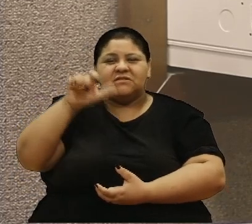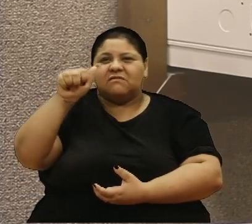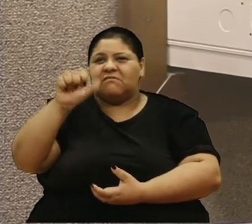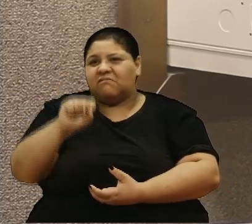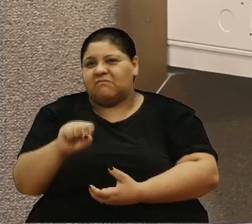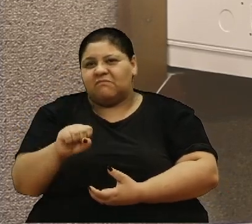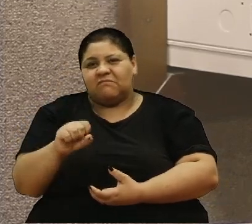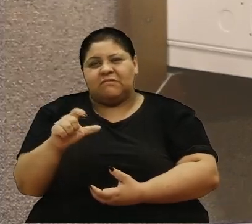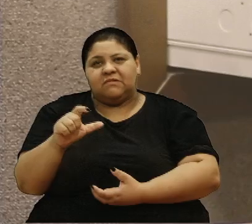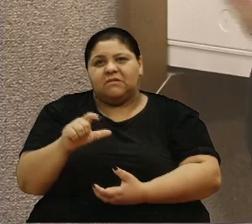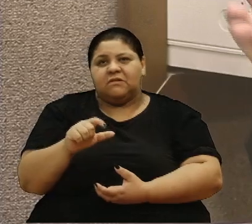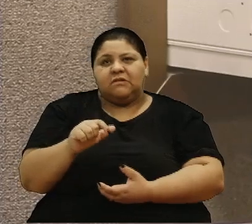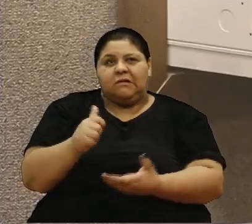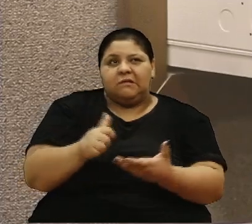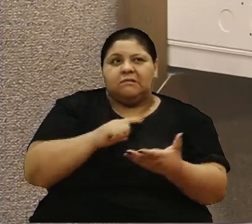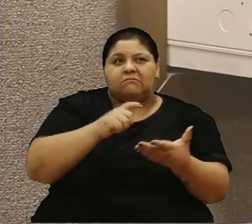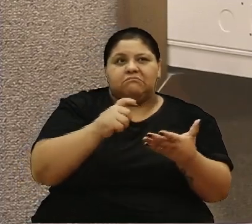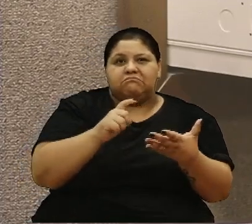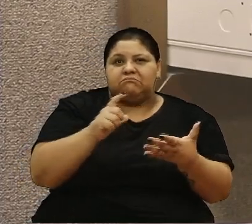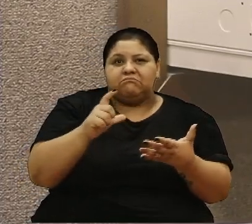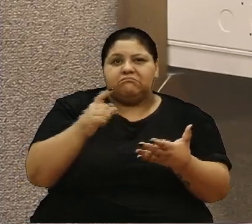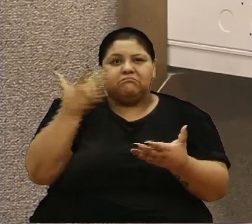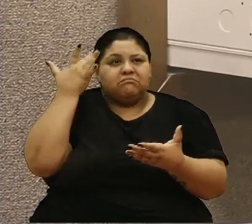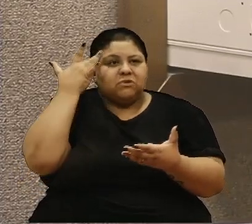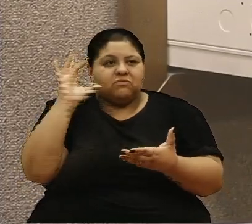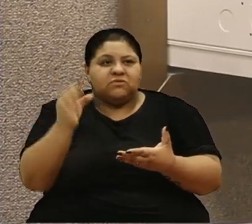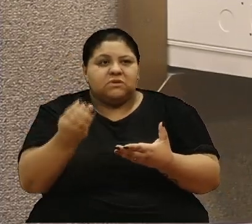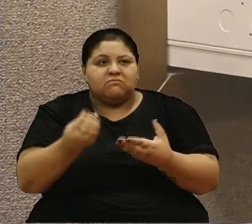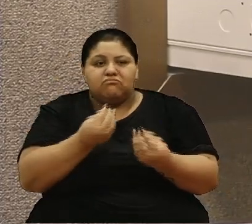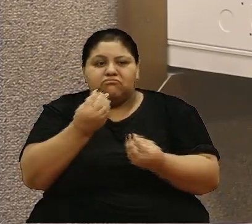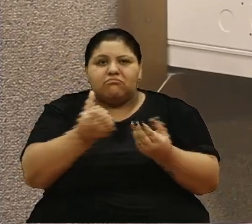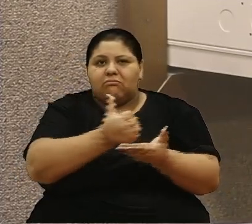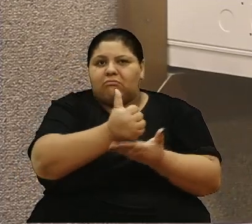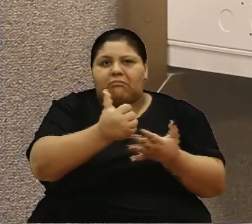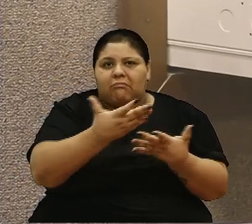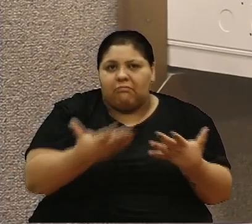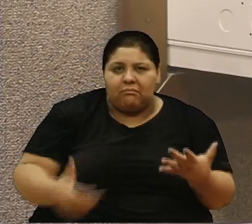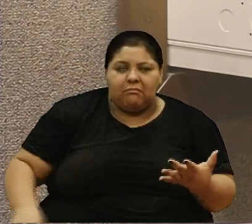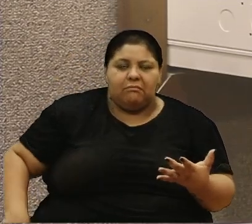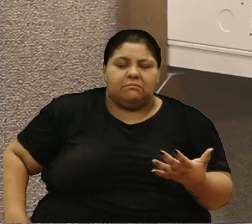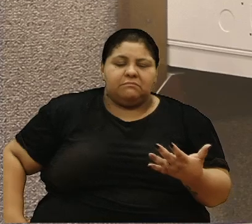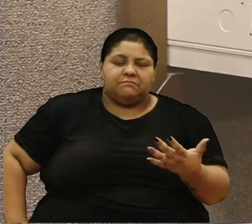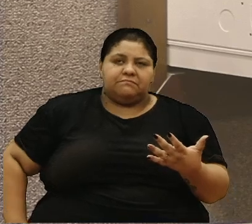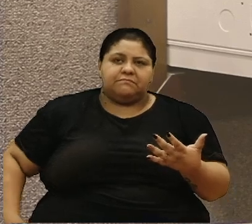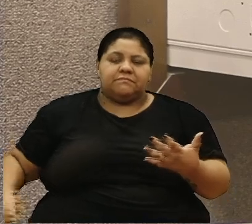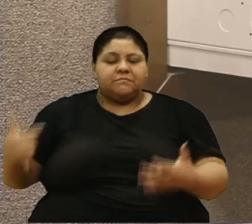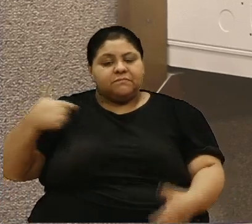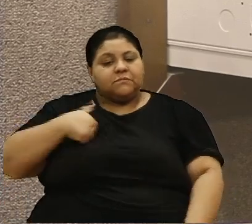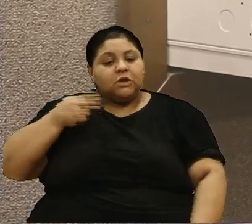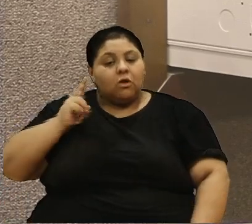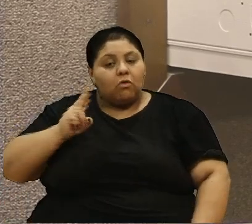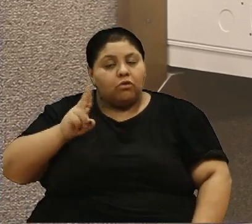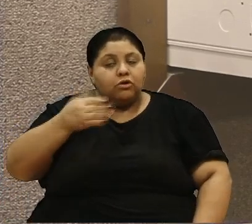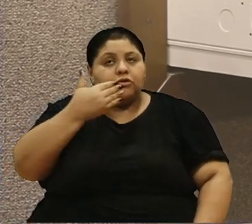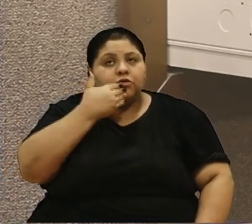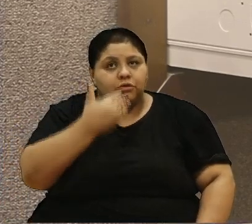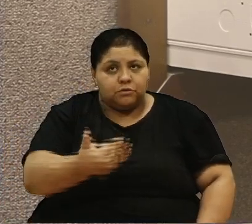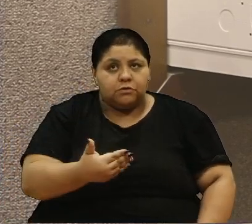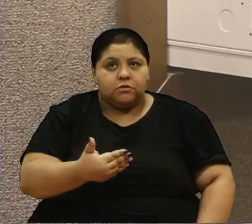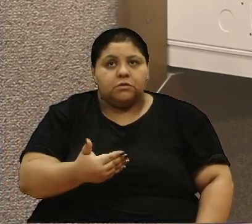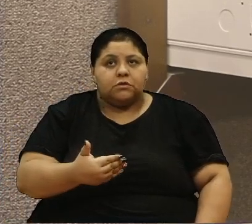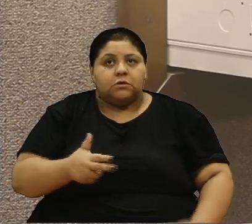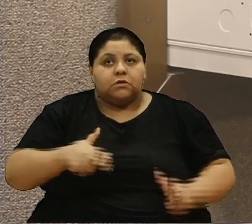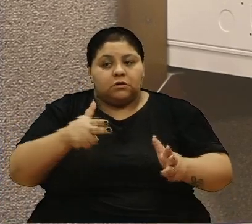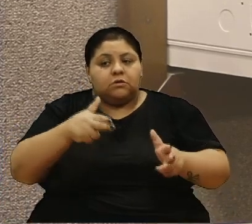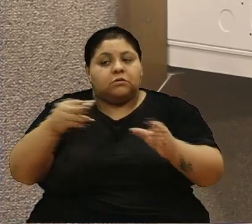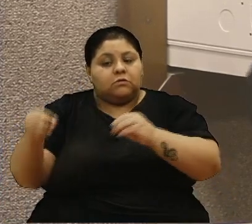Absolutamente pautado por não sei quem, tá? Pautado por não sei quem. Eu continuo insistindo que a vinda desse trem